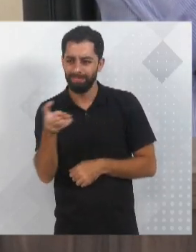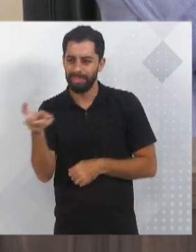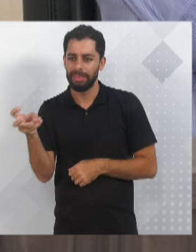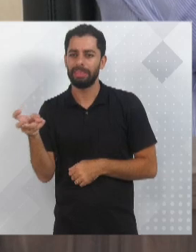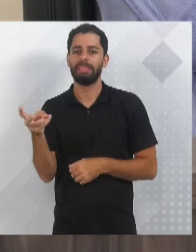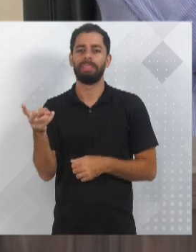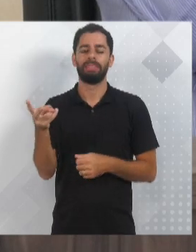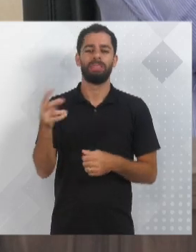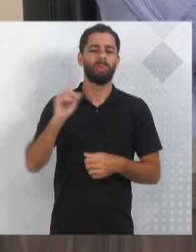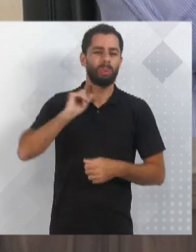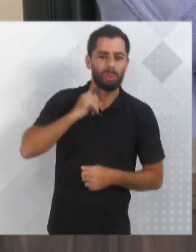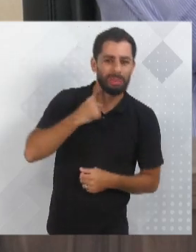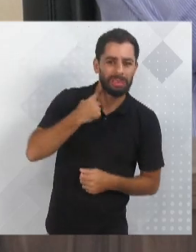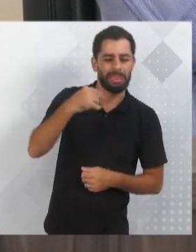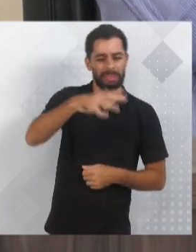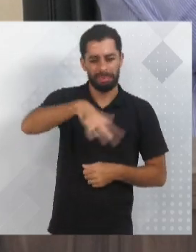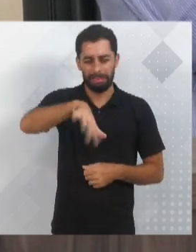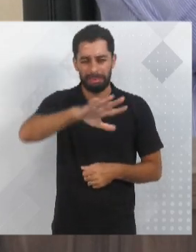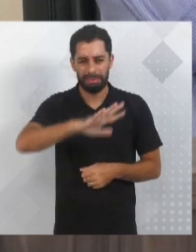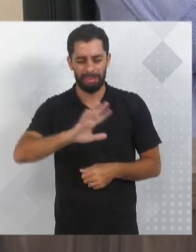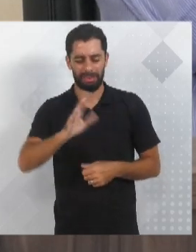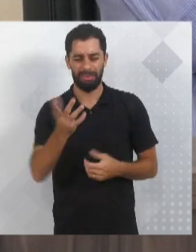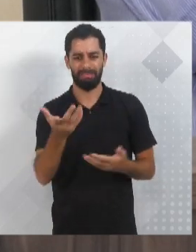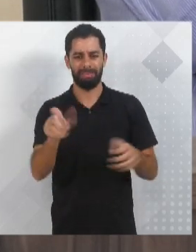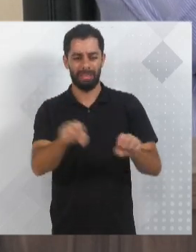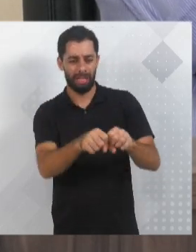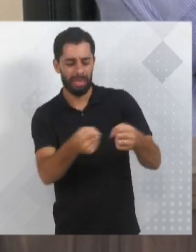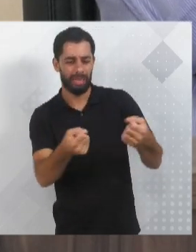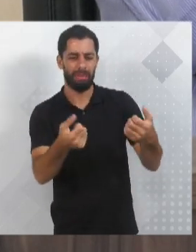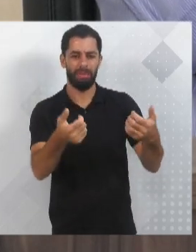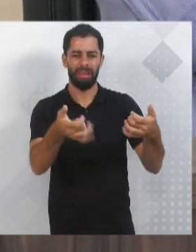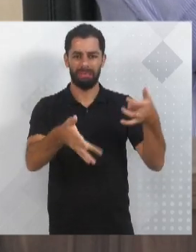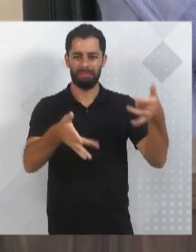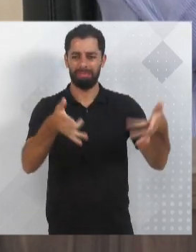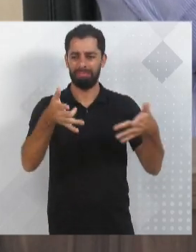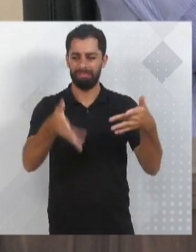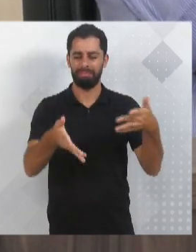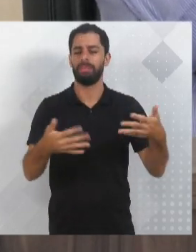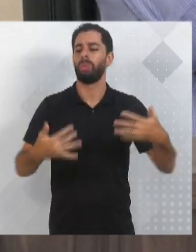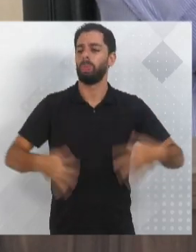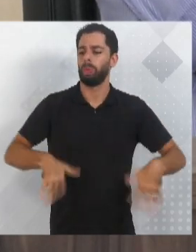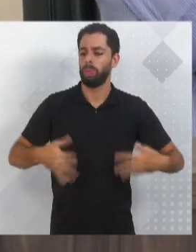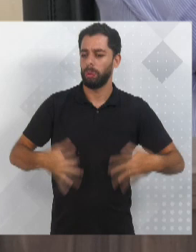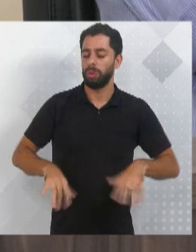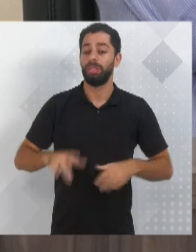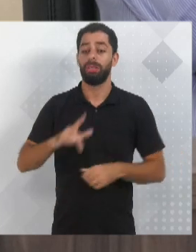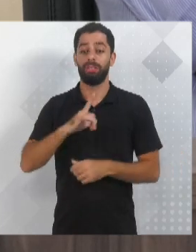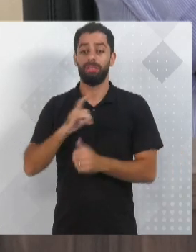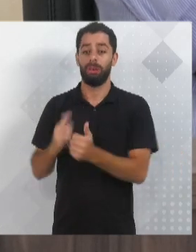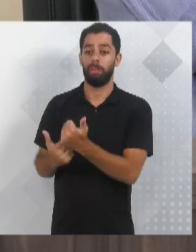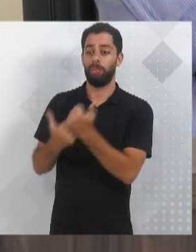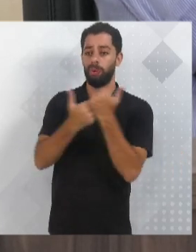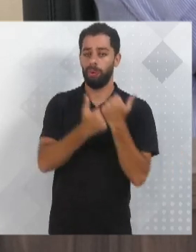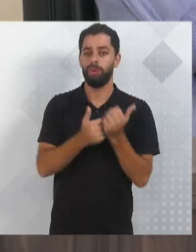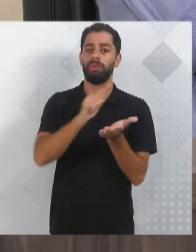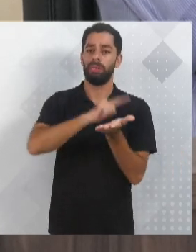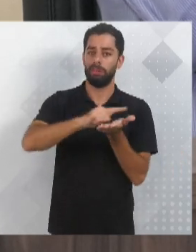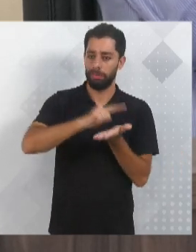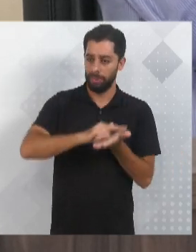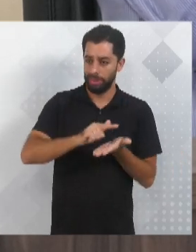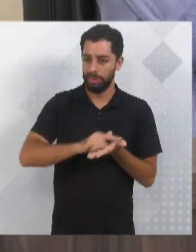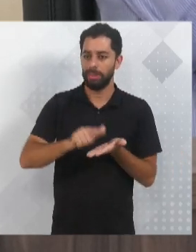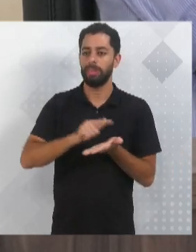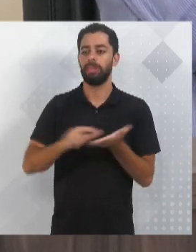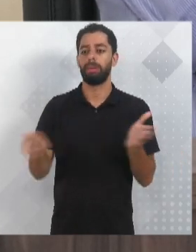com sujeiras, com detritos, e que, sim, nós fizemos aí o apoio de zeladoria, que a gente